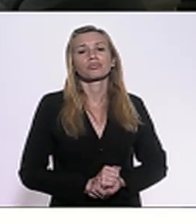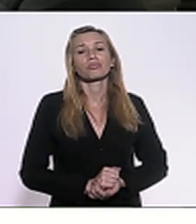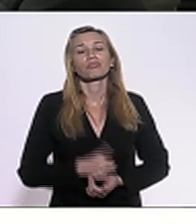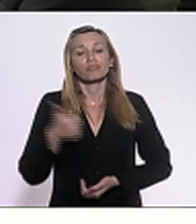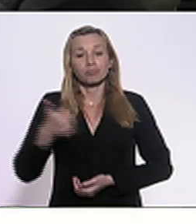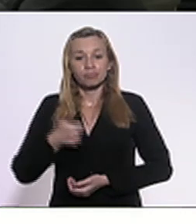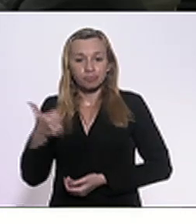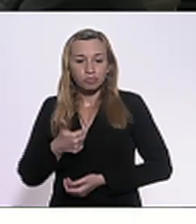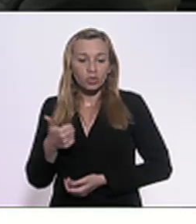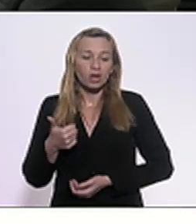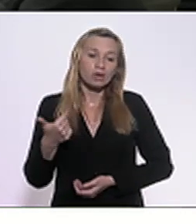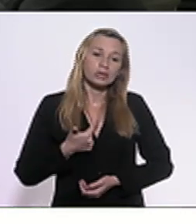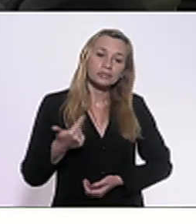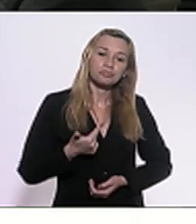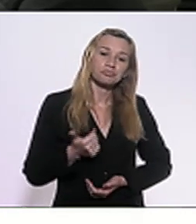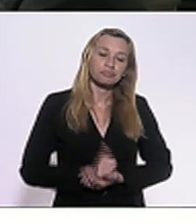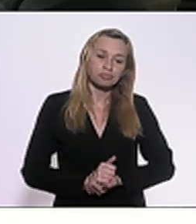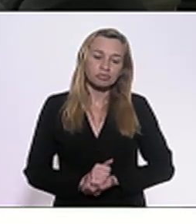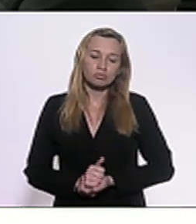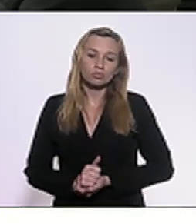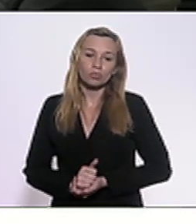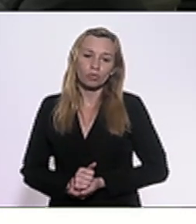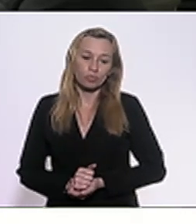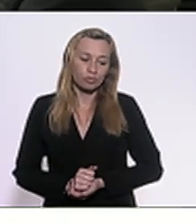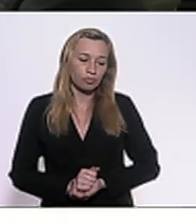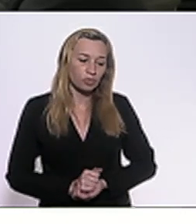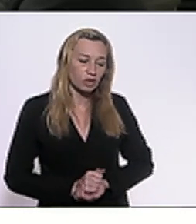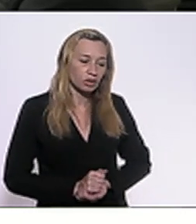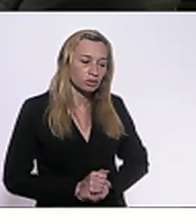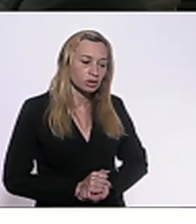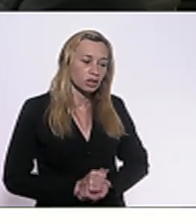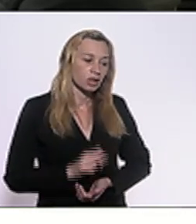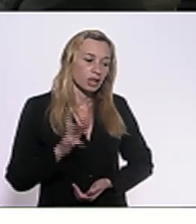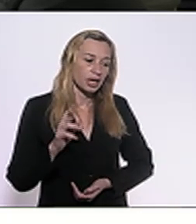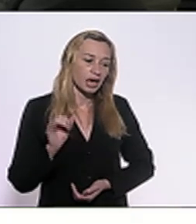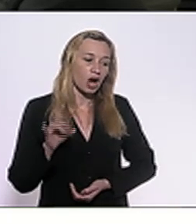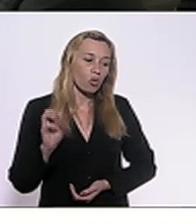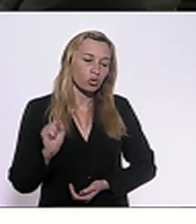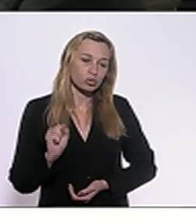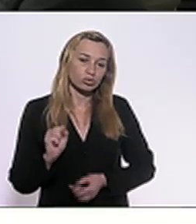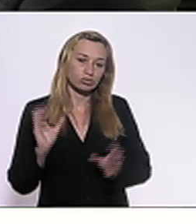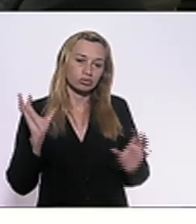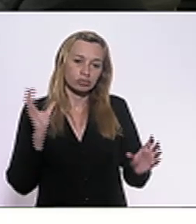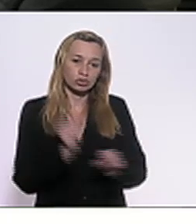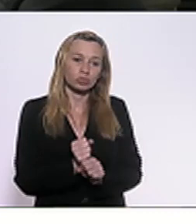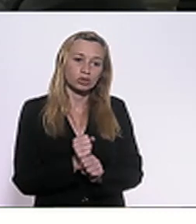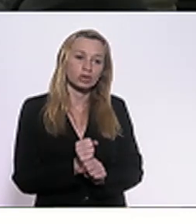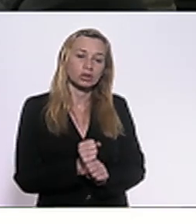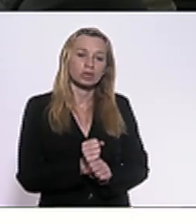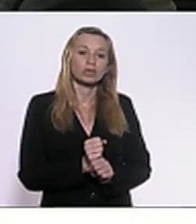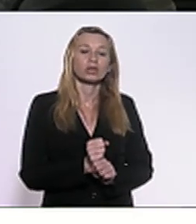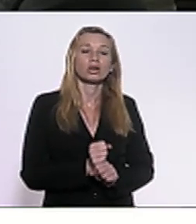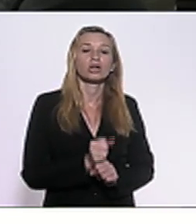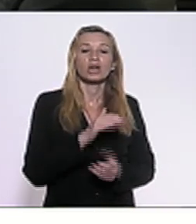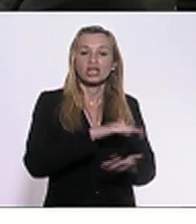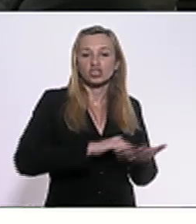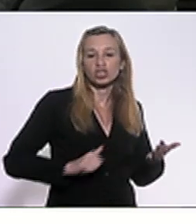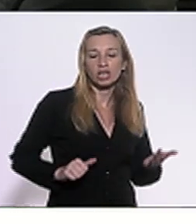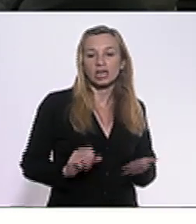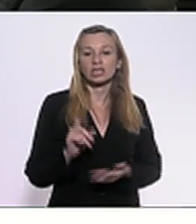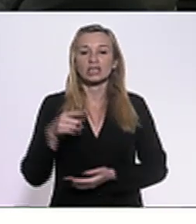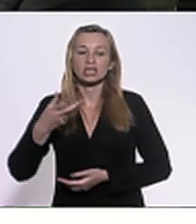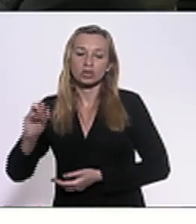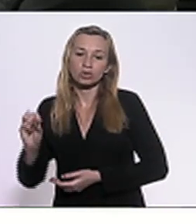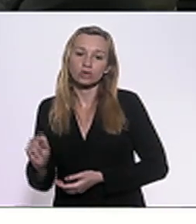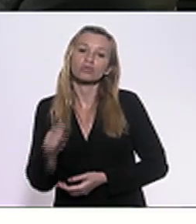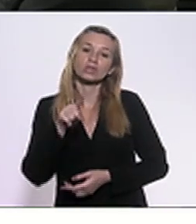Primeiro. A segunda questão que você me colocou foi com o que a gente chama de recálculo, né? Que foi, haja vista a retirada das ações, você